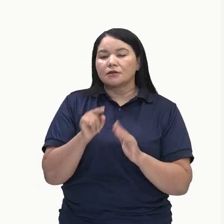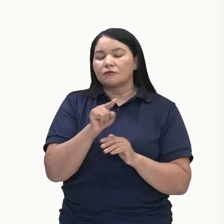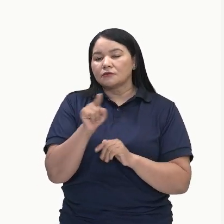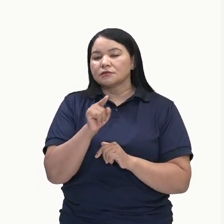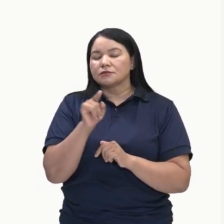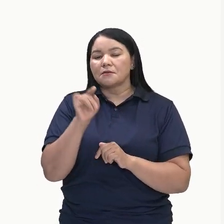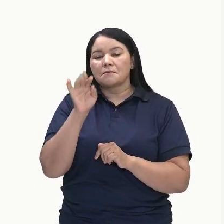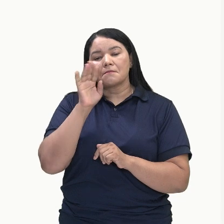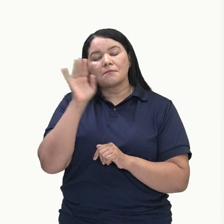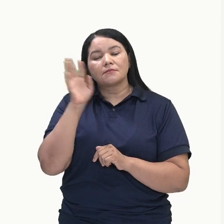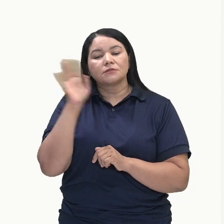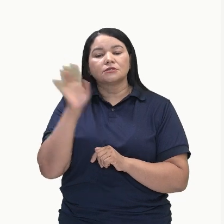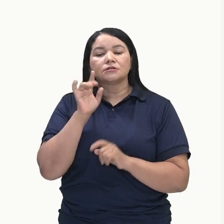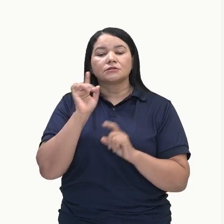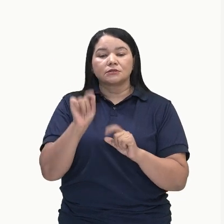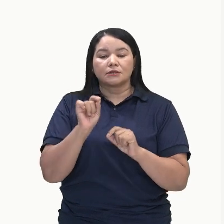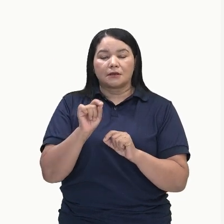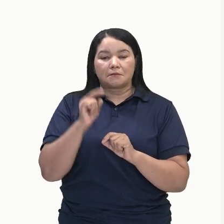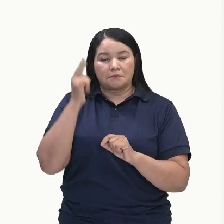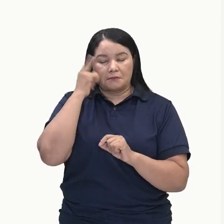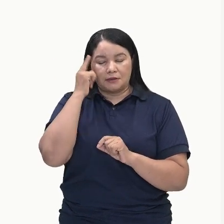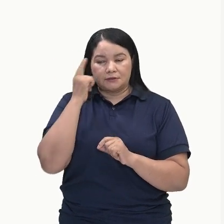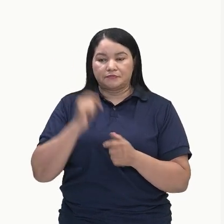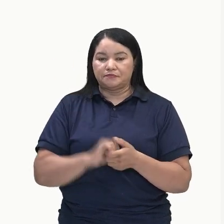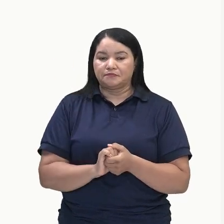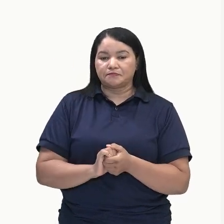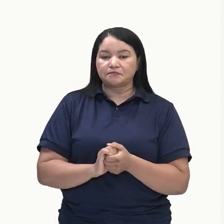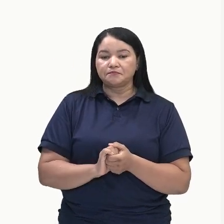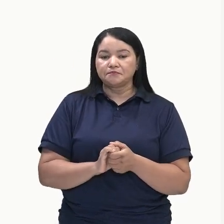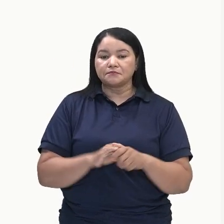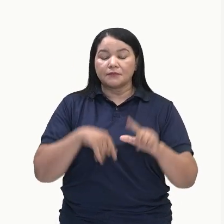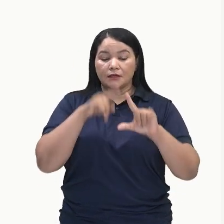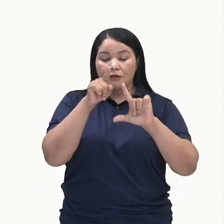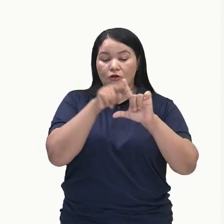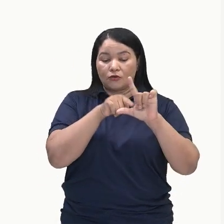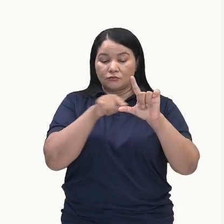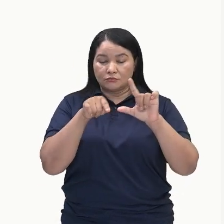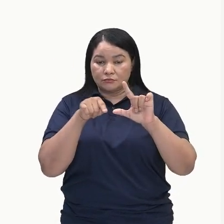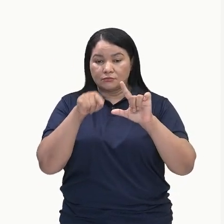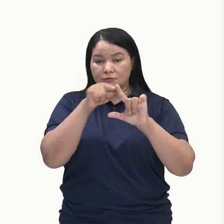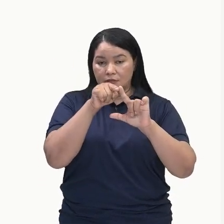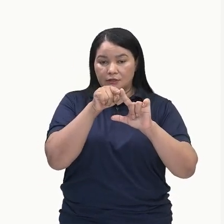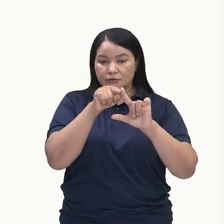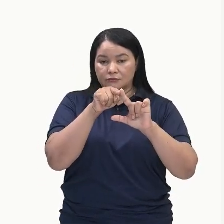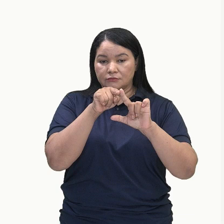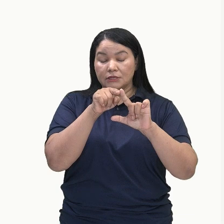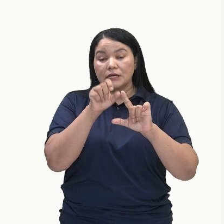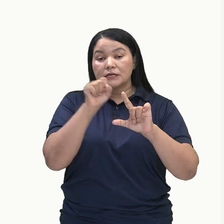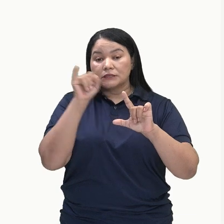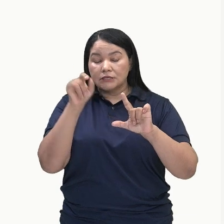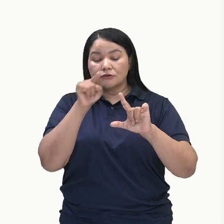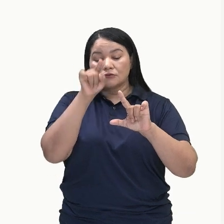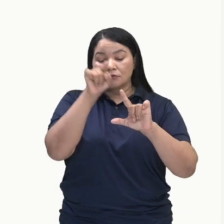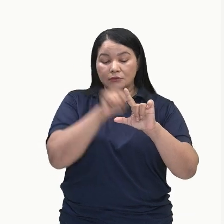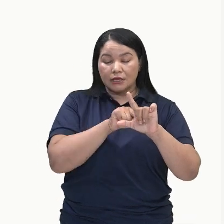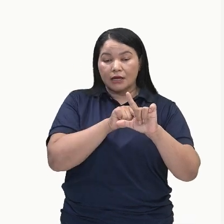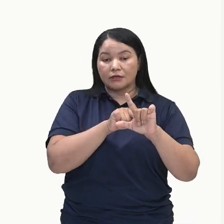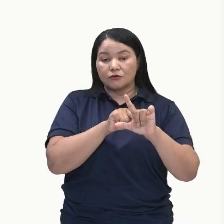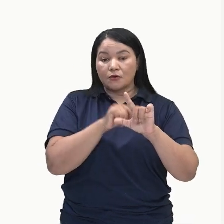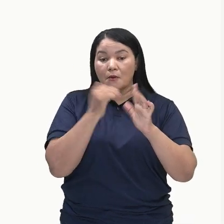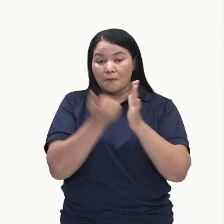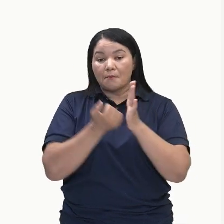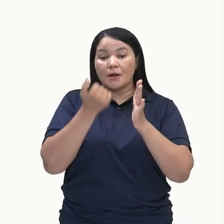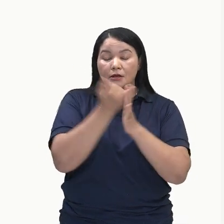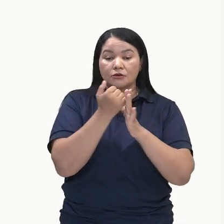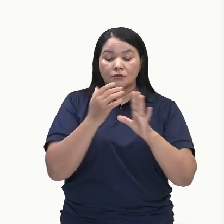Imagine, tá? Pense em um triângulo como um caminho fechado. Se um lado for maior que a soma dos